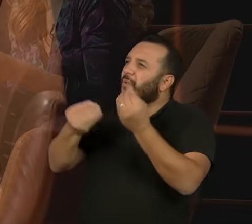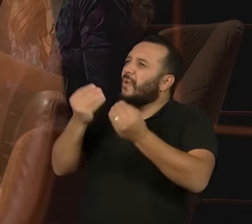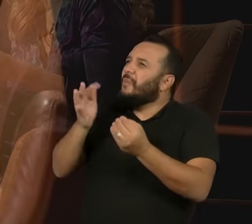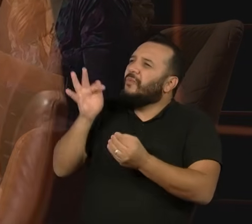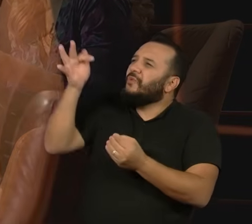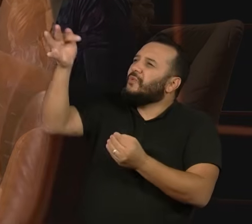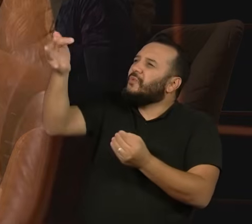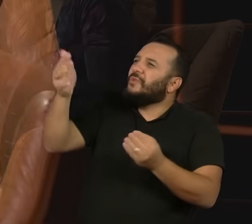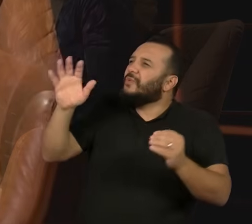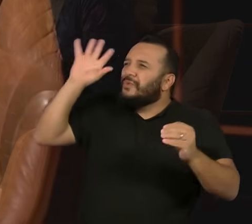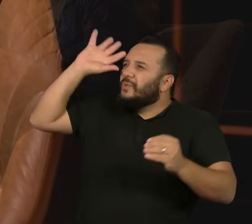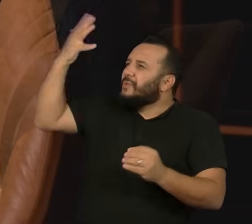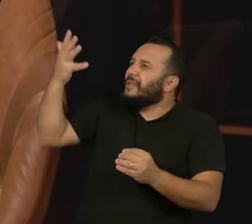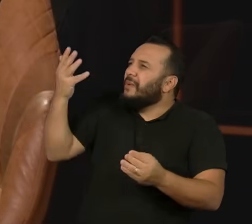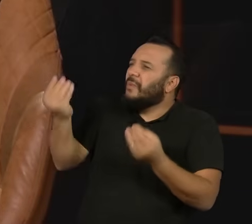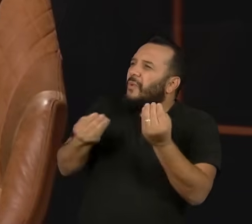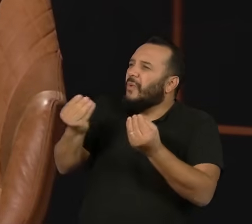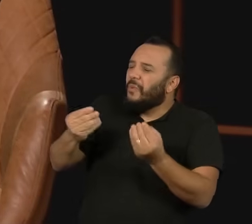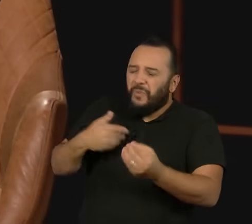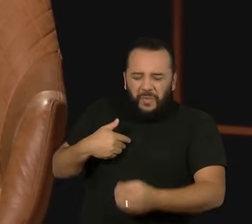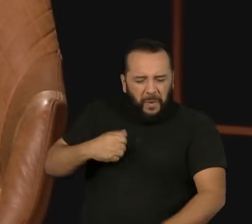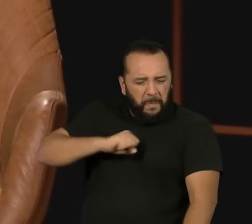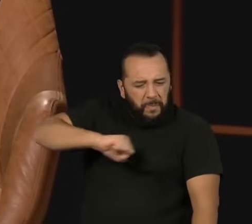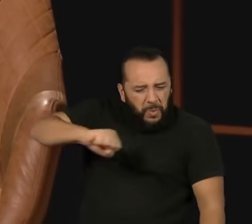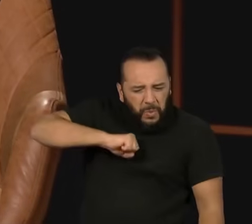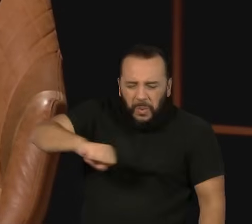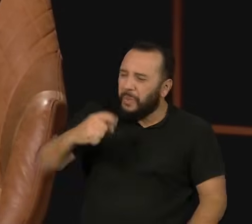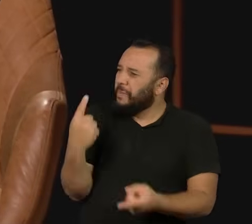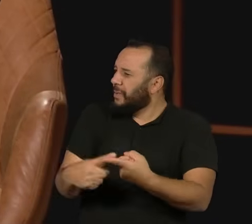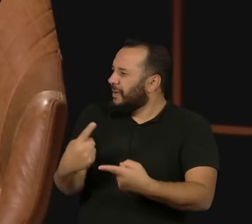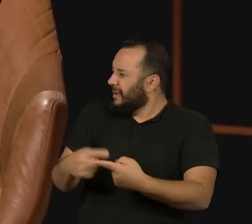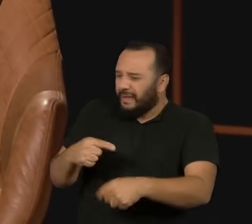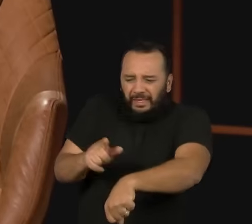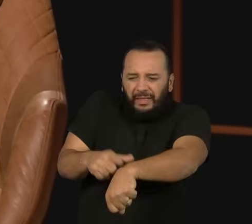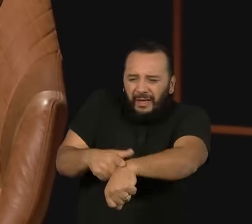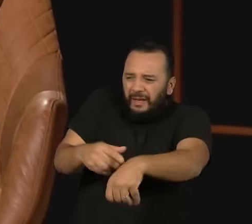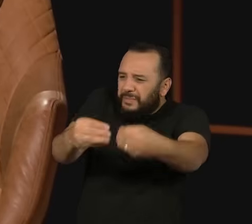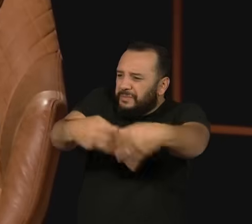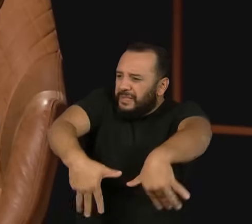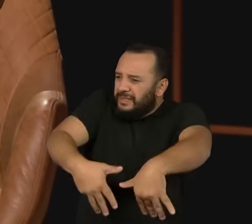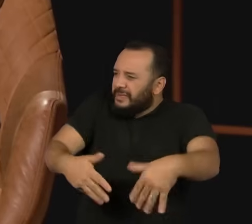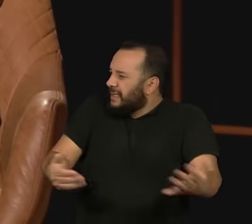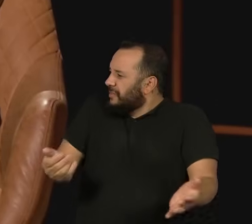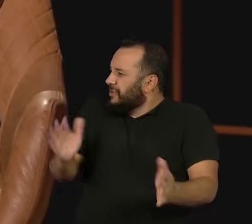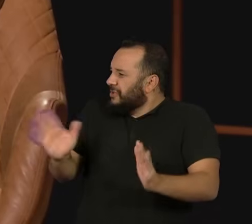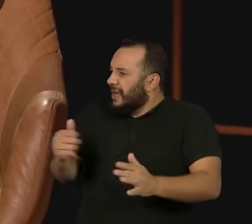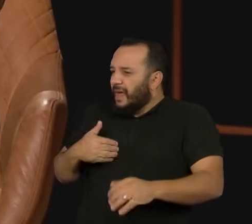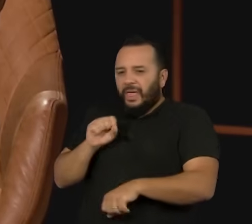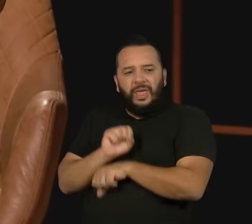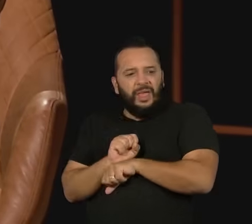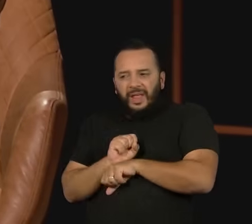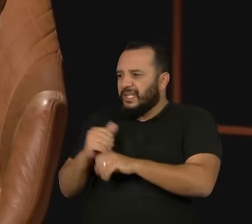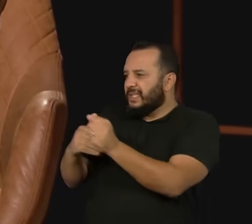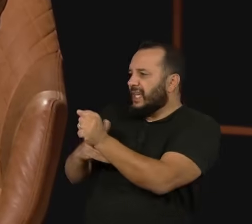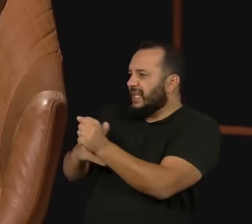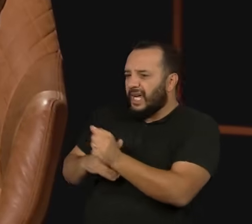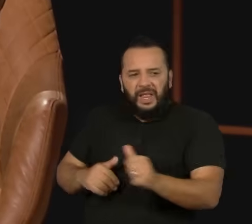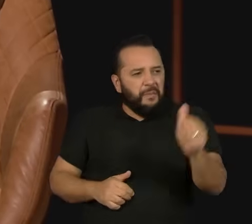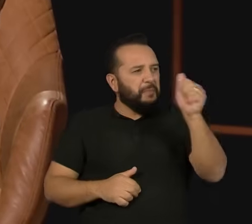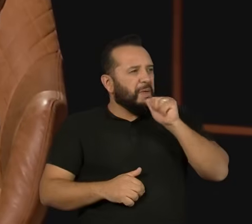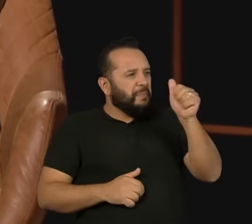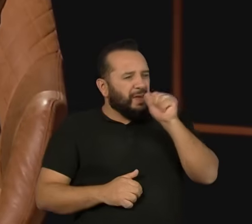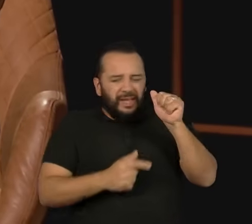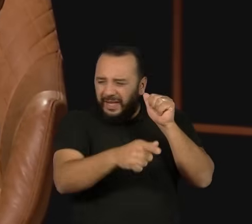solução. E fico puto ao constatar que desperdiçamos tempo parados, em segredo, bebendo no bar que nos